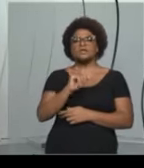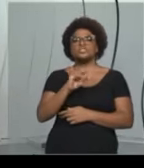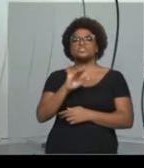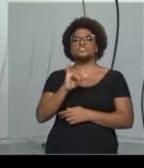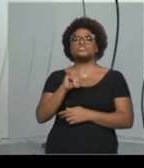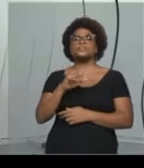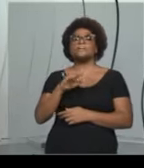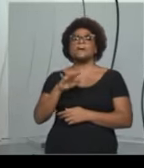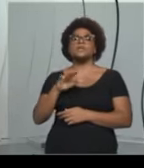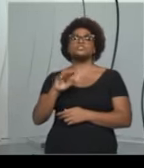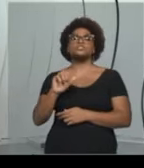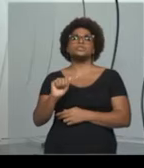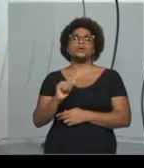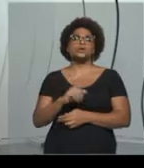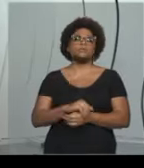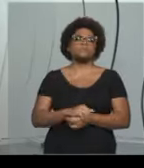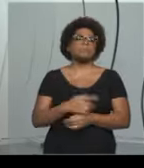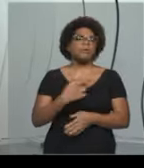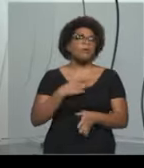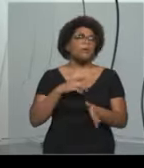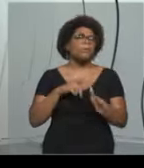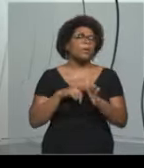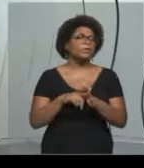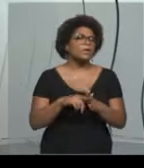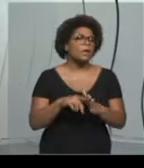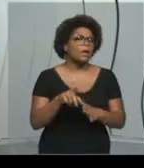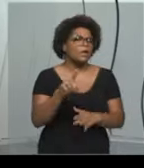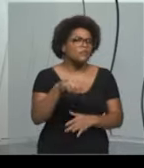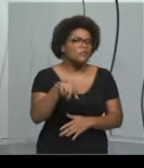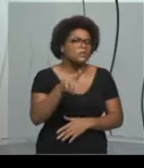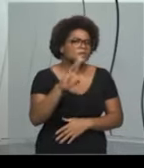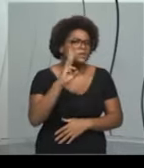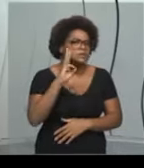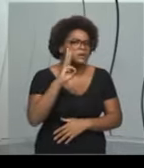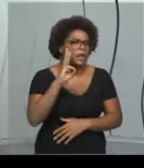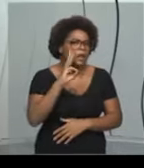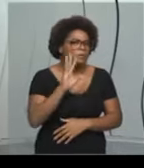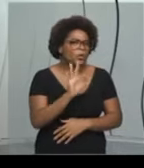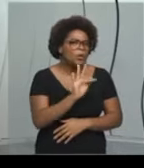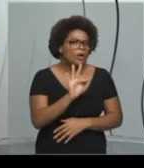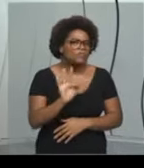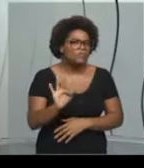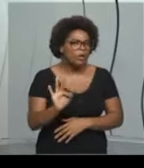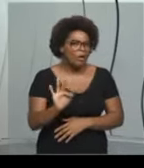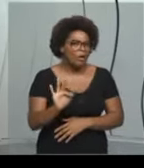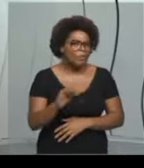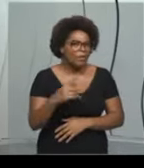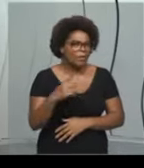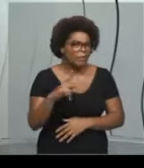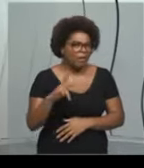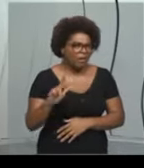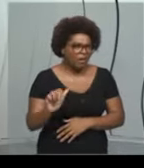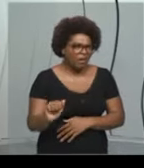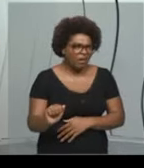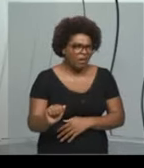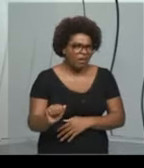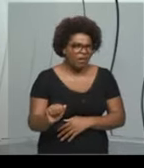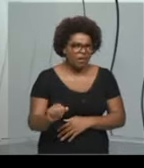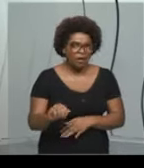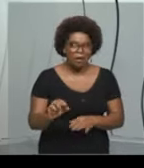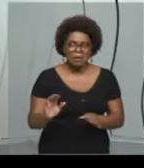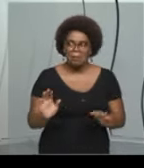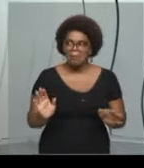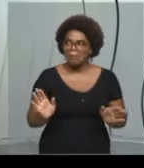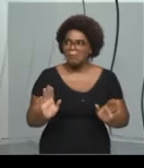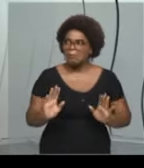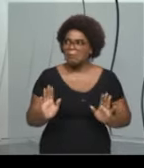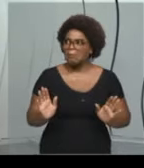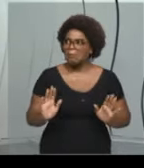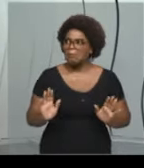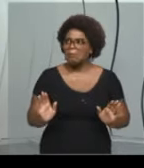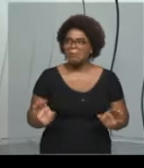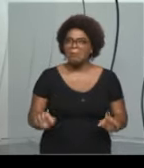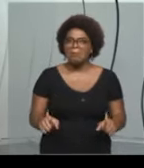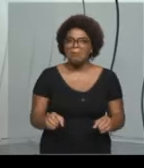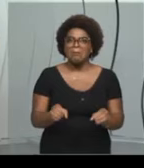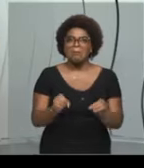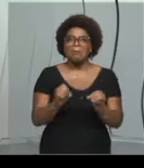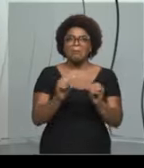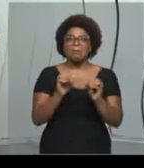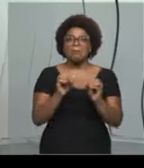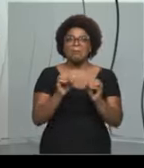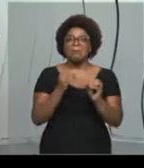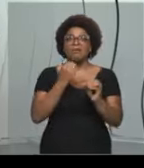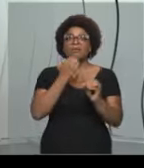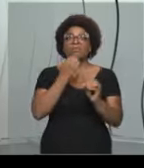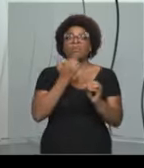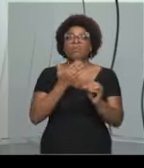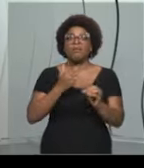Alguém lembra da fórmula do termo geral da PA? Nenhuma pessoa levantou a mão, nenhuma. Eu falei, bom,